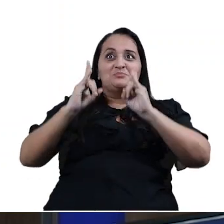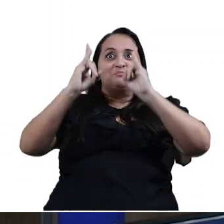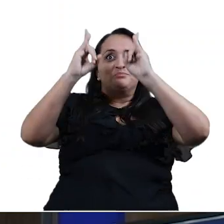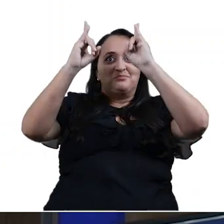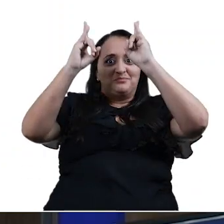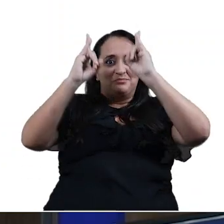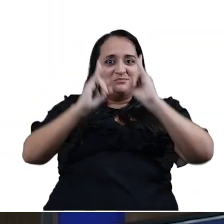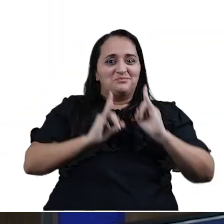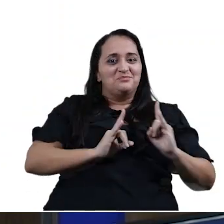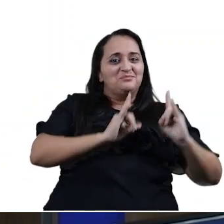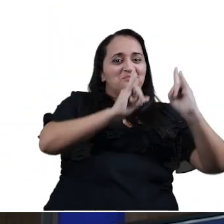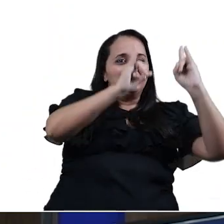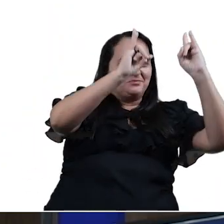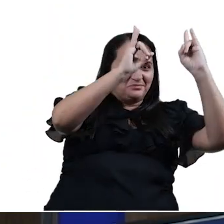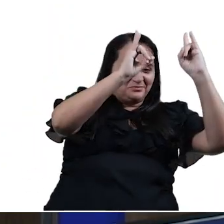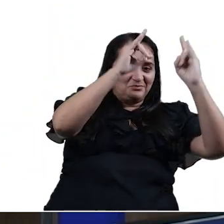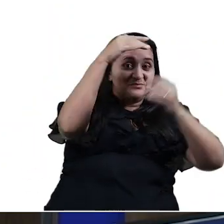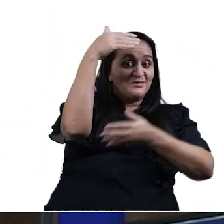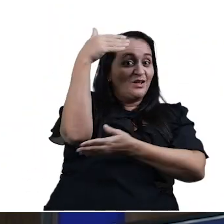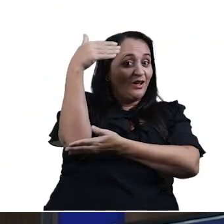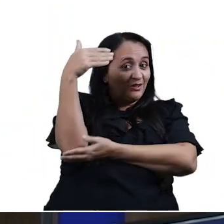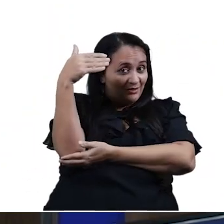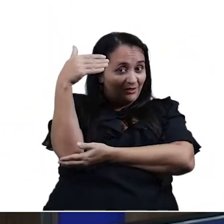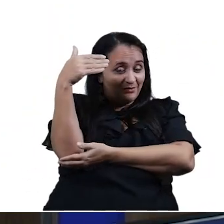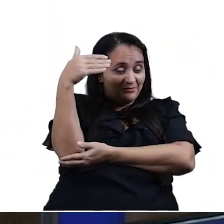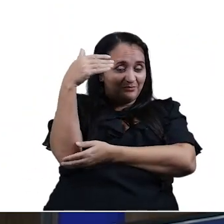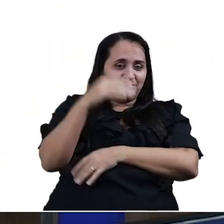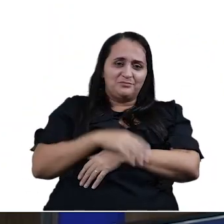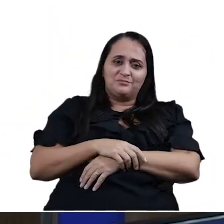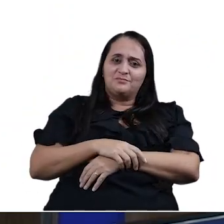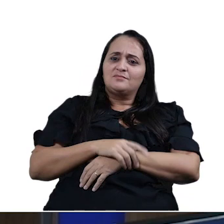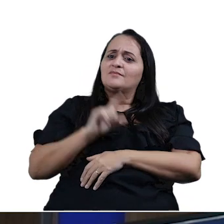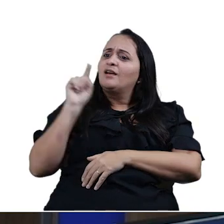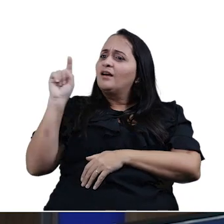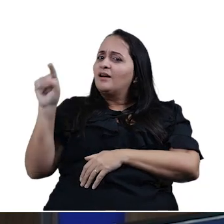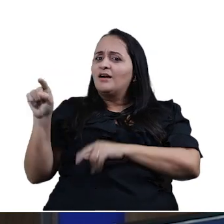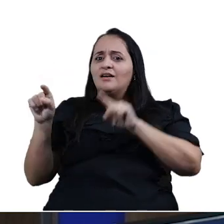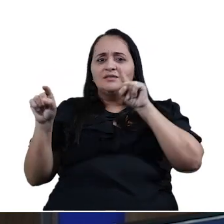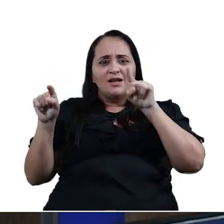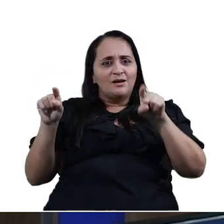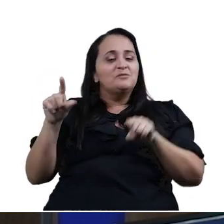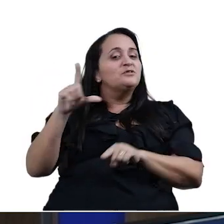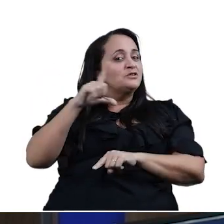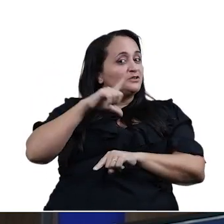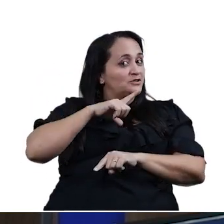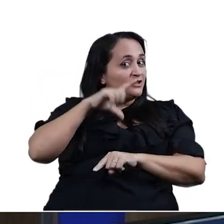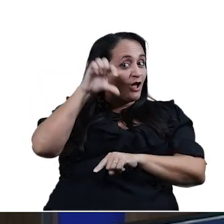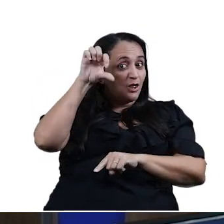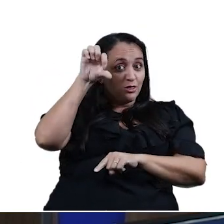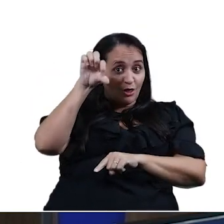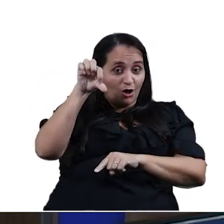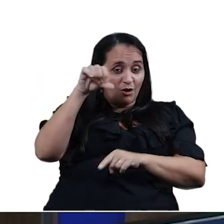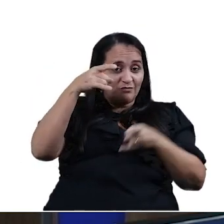Cada hotel desse tinha 9 quartos. Só